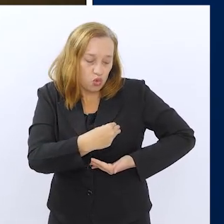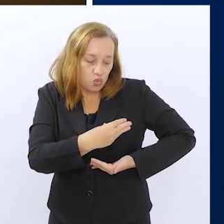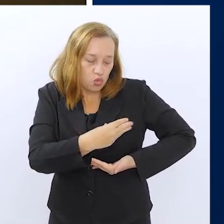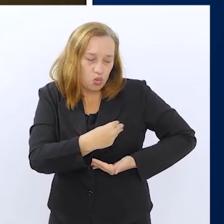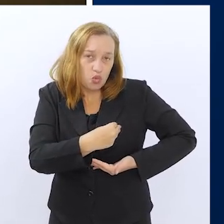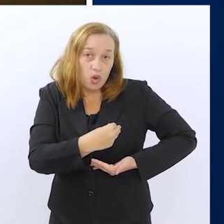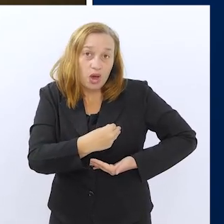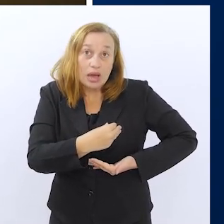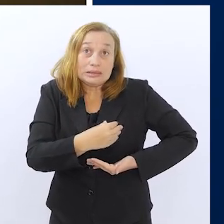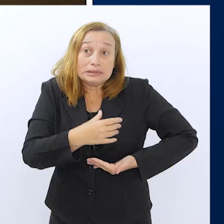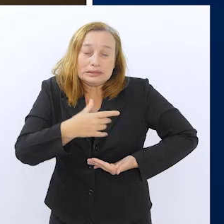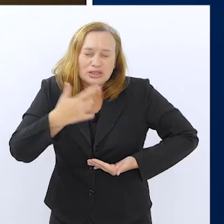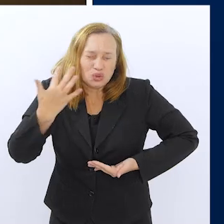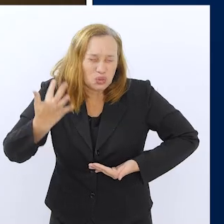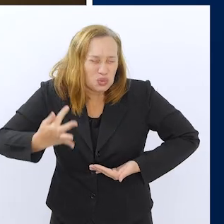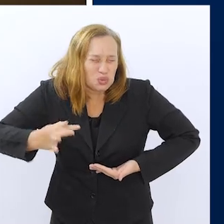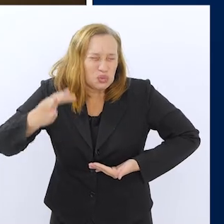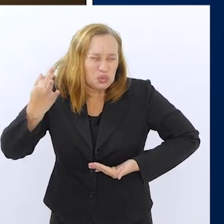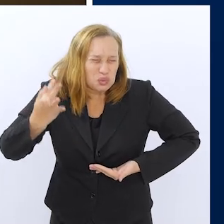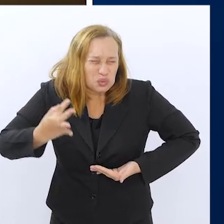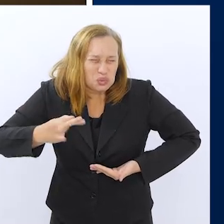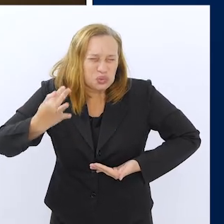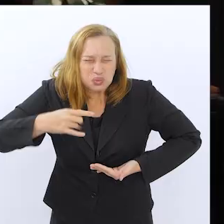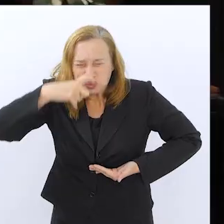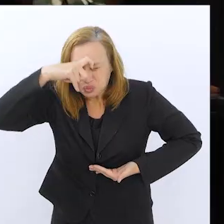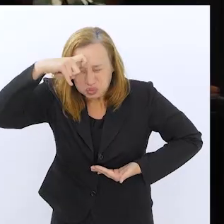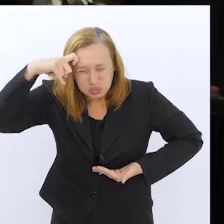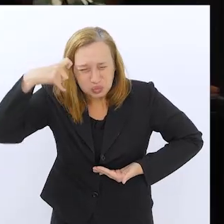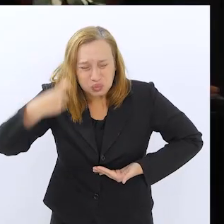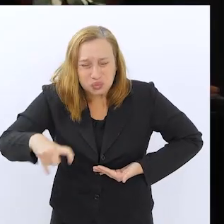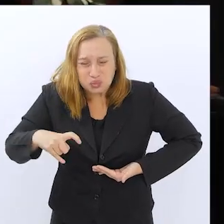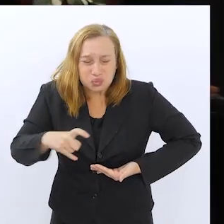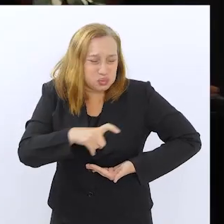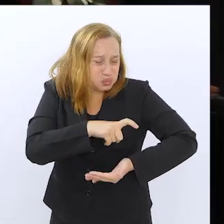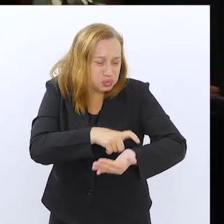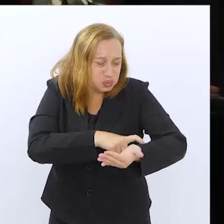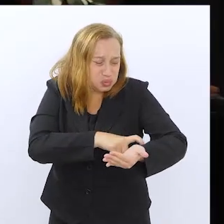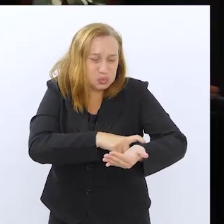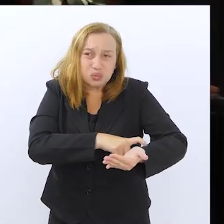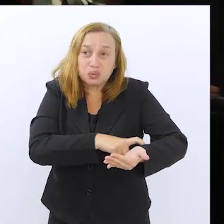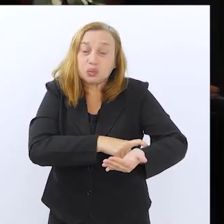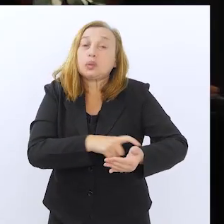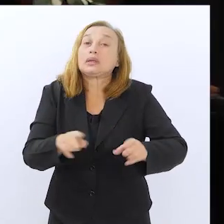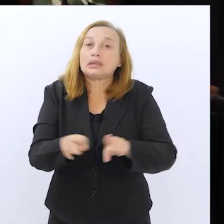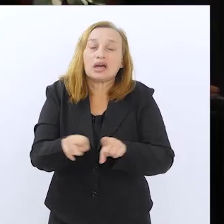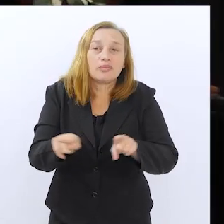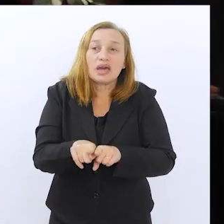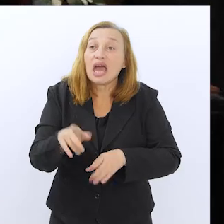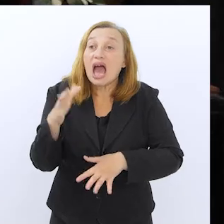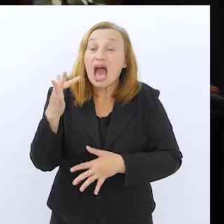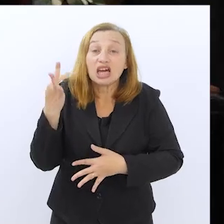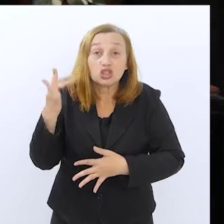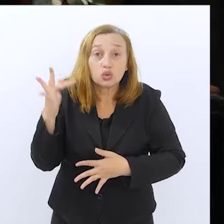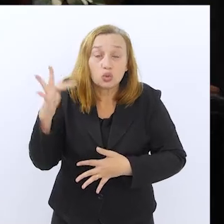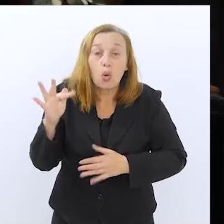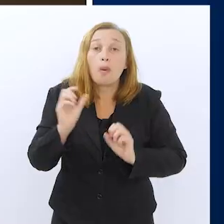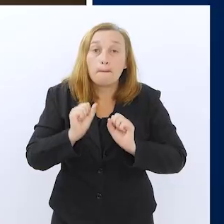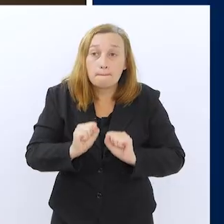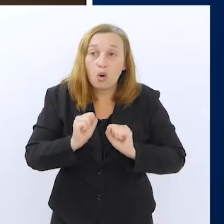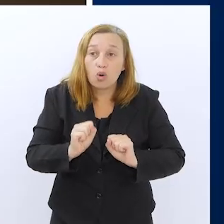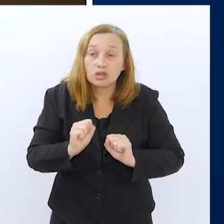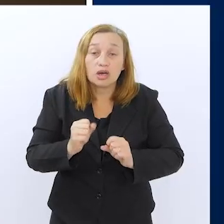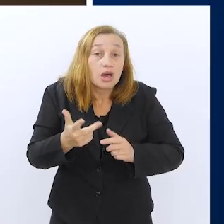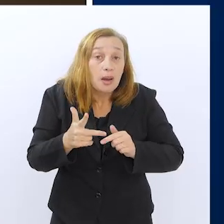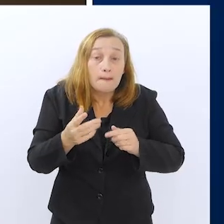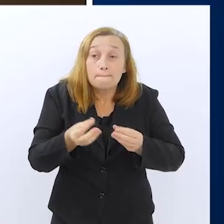isso a todo momento. A mãe começa a suar frio, começa a ficar ansiosa, e a questão da dor também pode atrapalhar na produção, né?